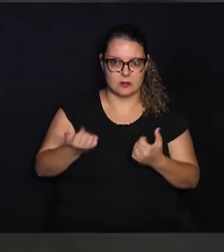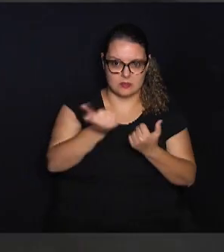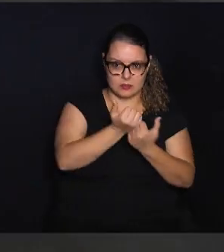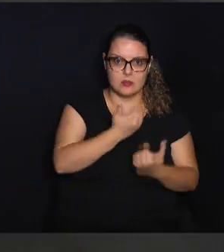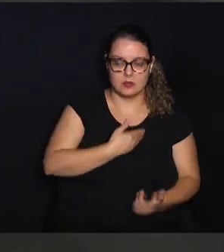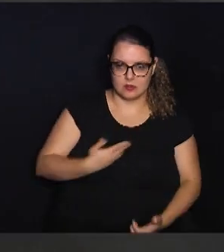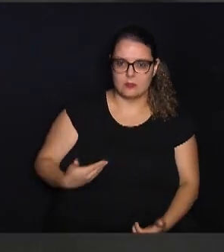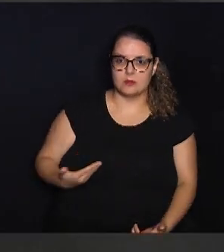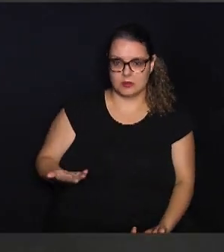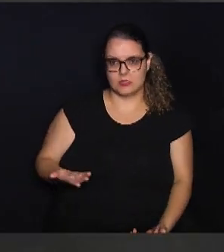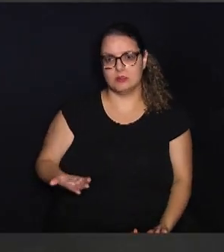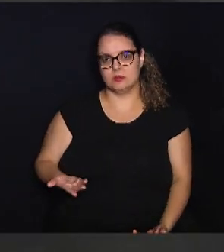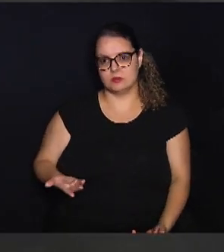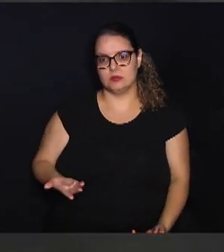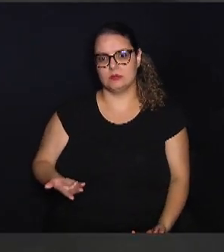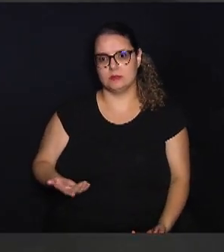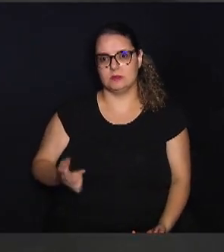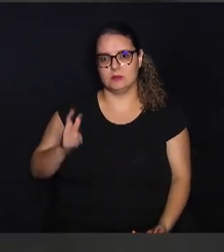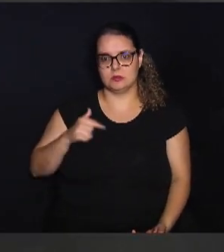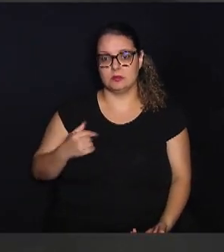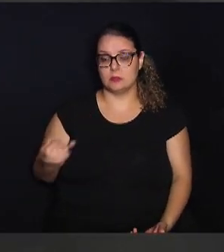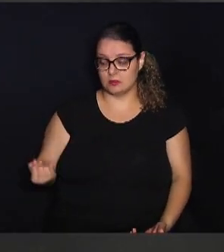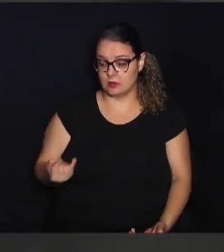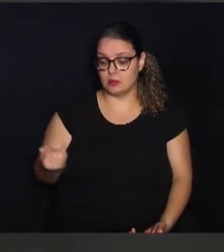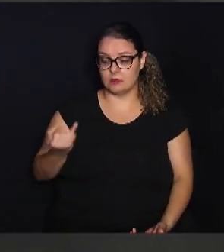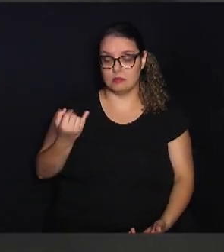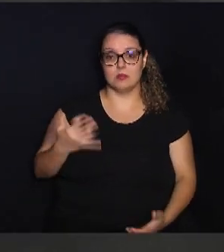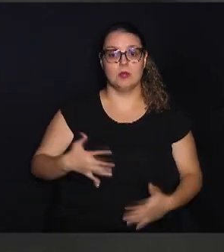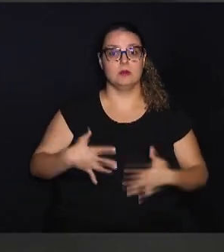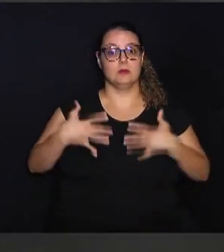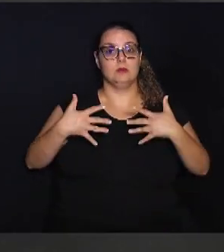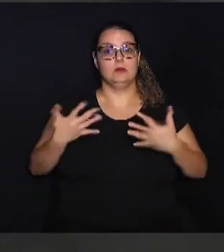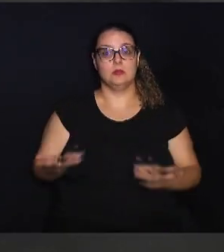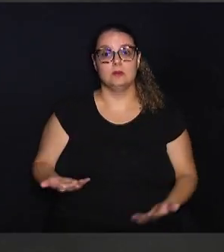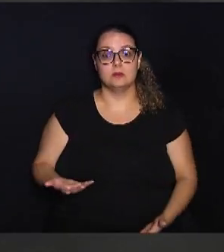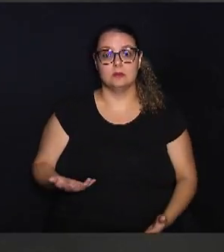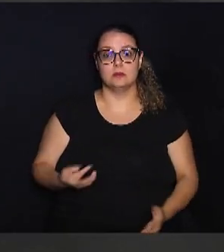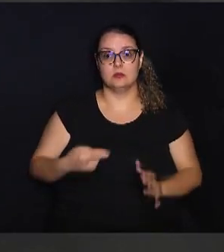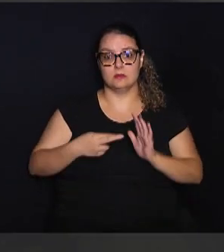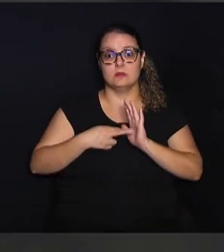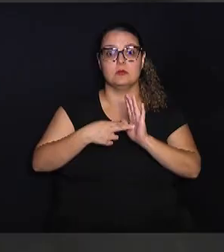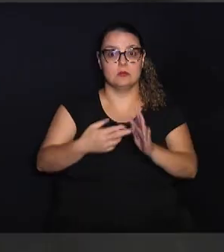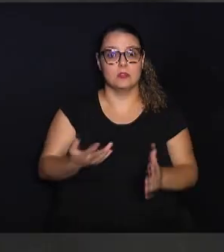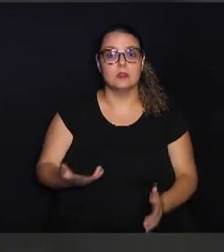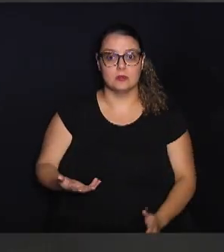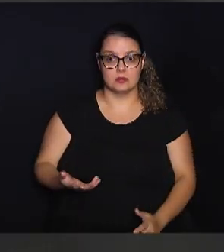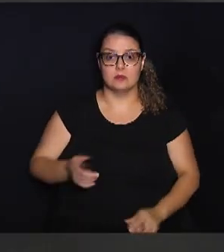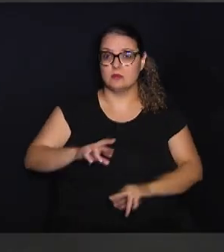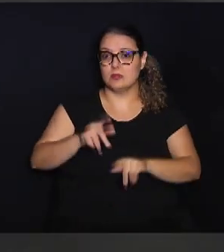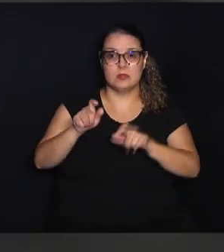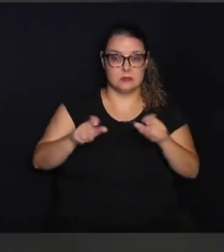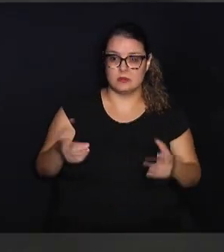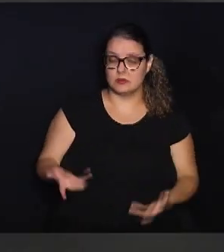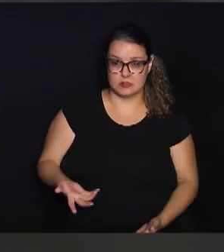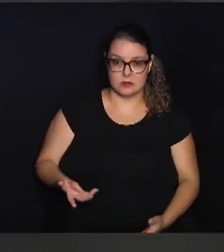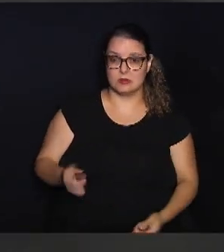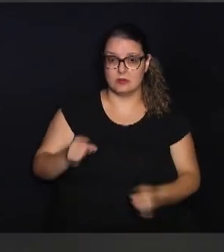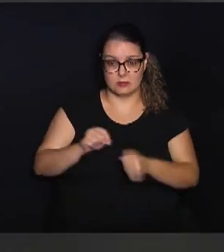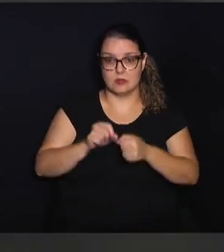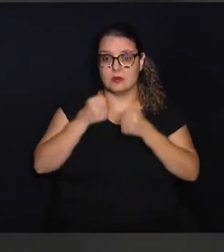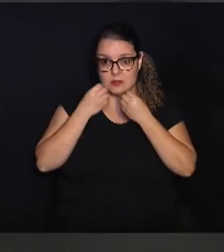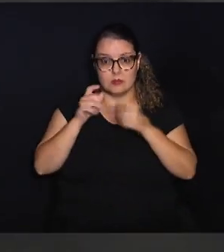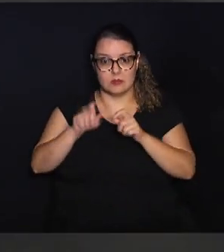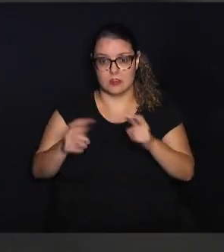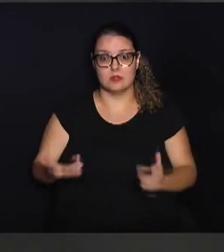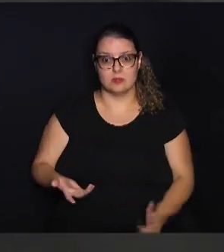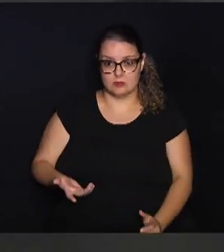É uma grandeza muito, né? Você representar um monte de pessoas, você fazer o bem para as pessoas, né?